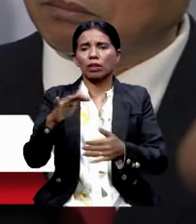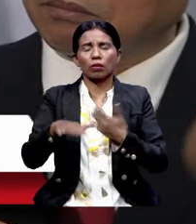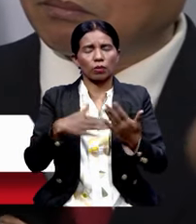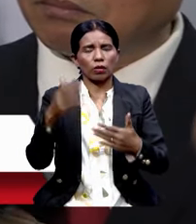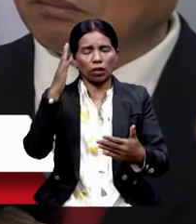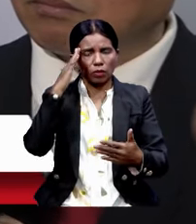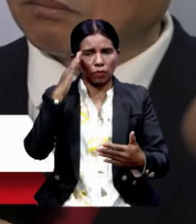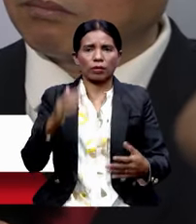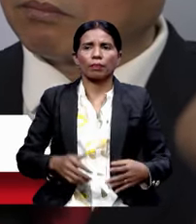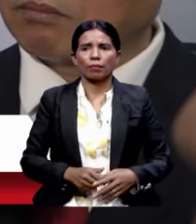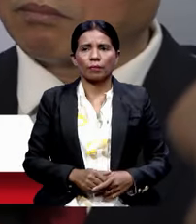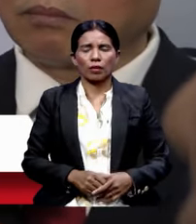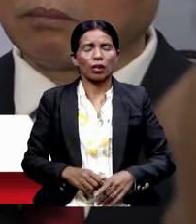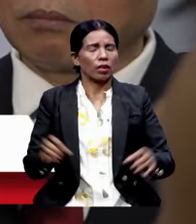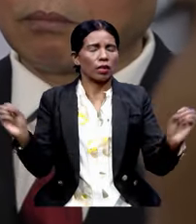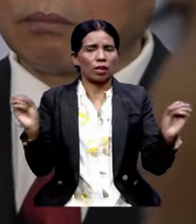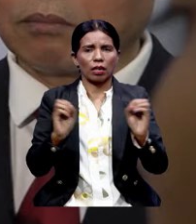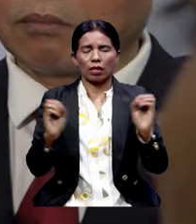Kataka ne laos